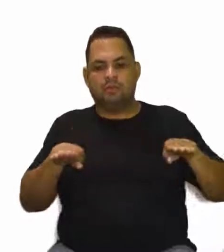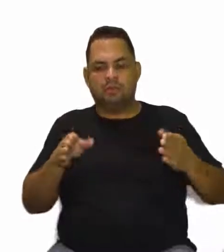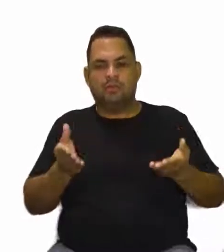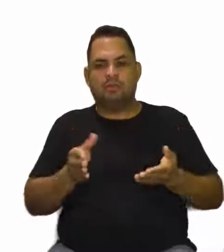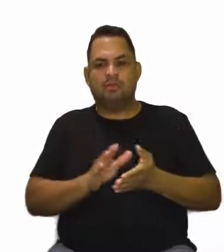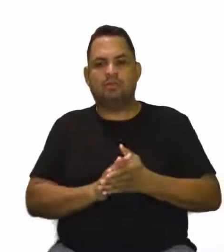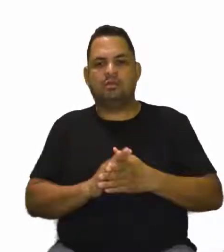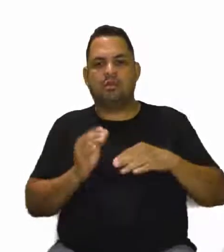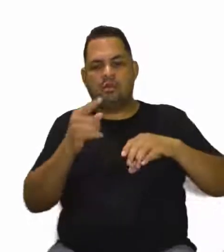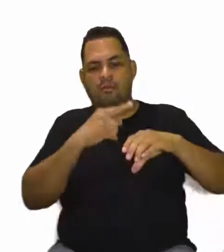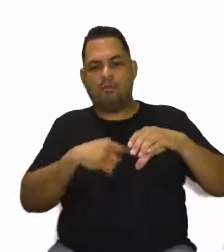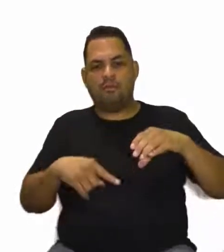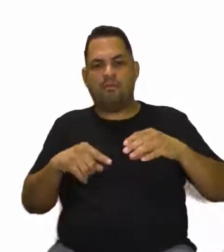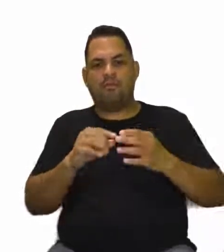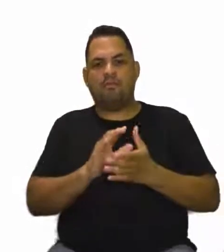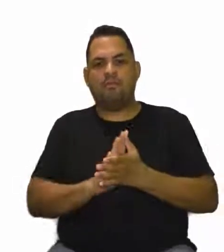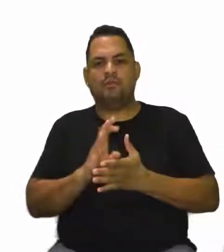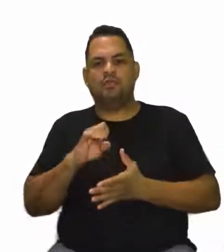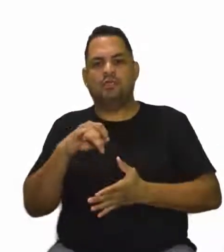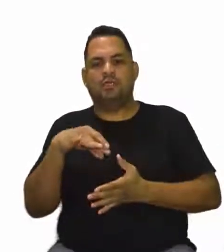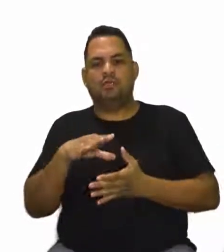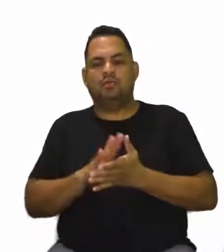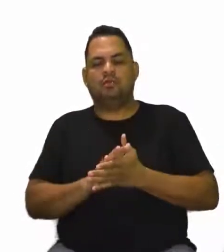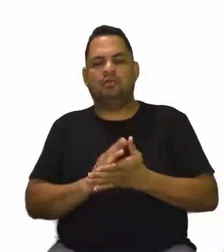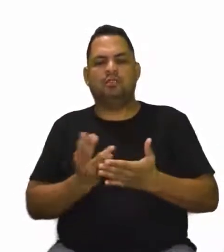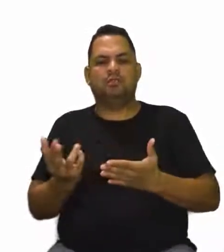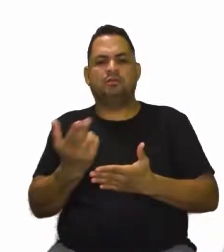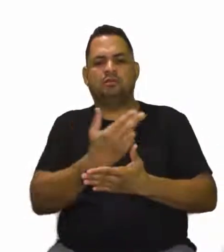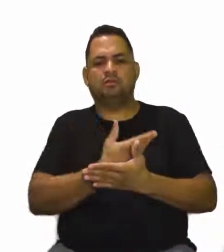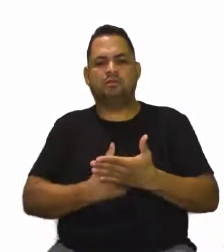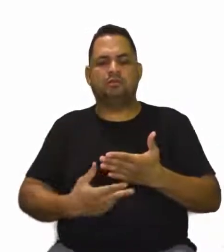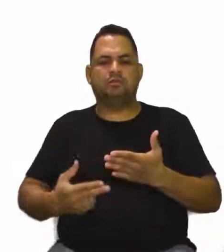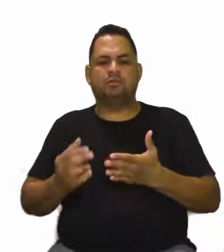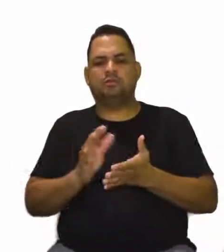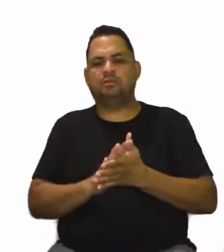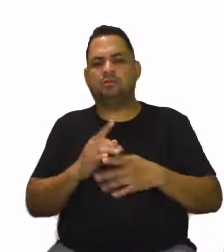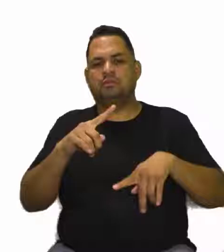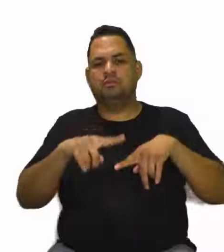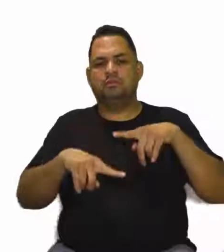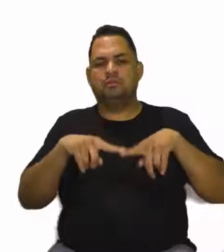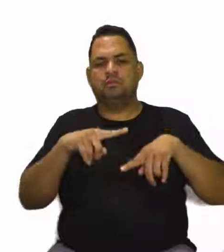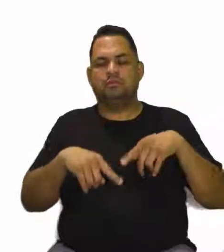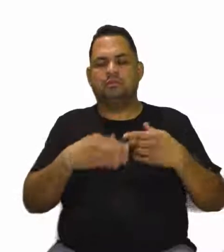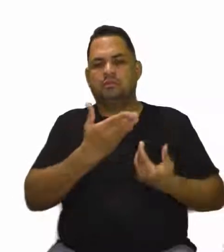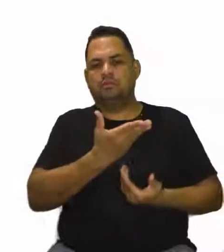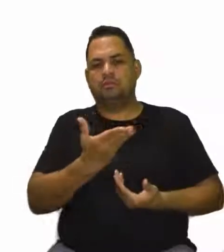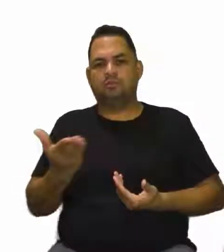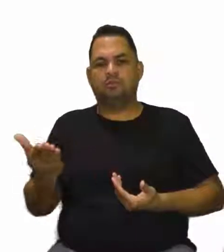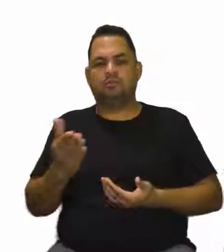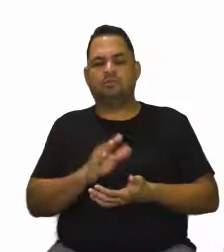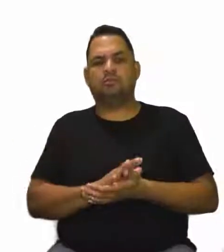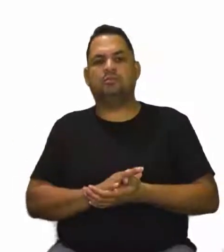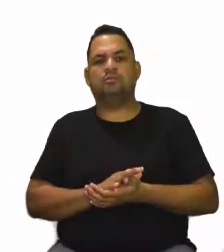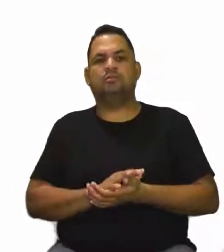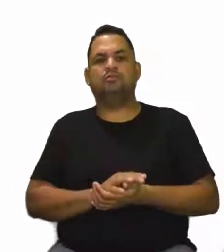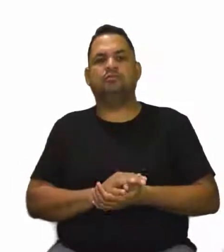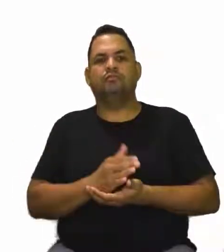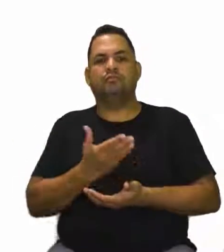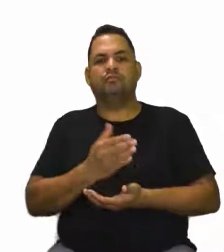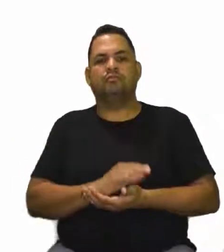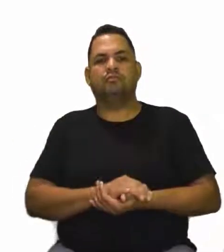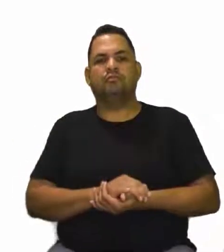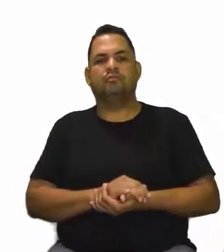gente tem bola, tem step, tem uma infinidade de equipamentos que, reduzindo